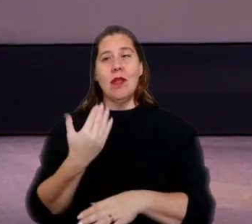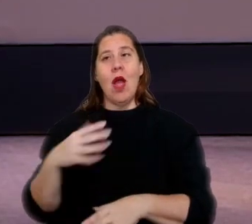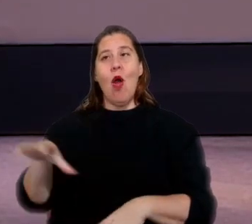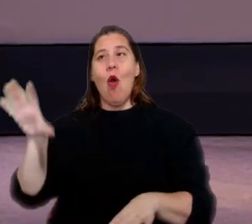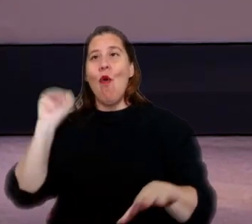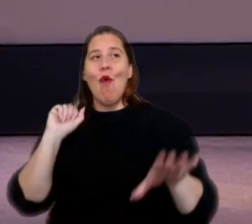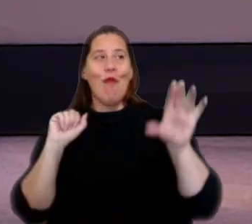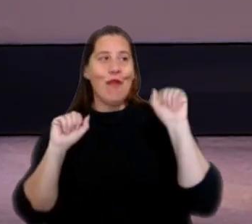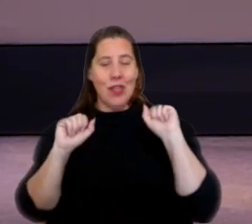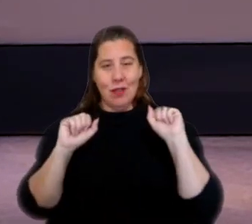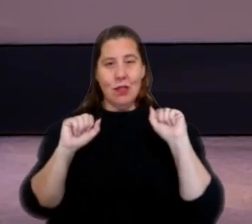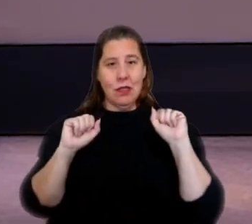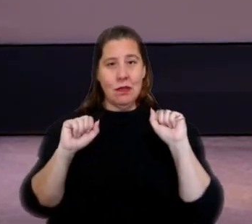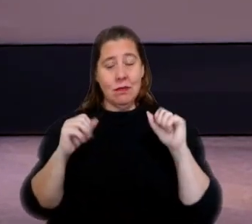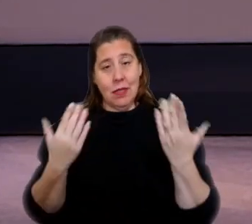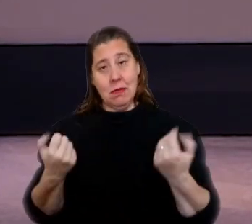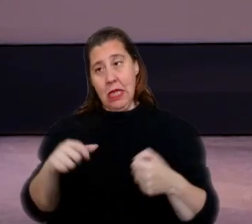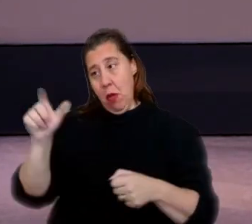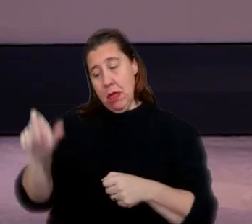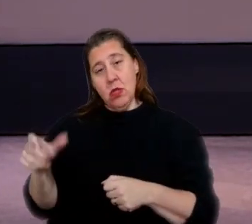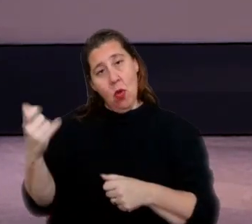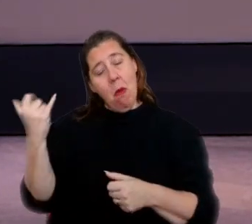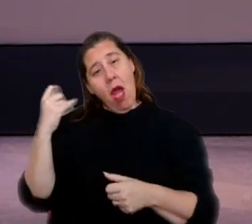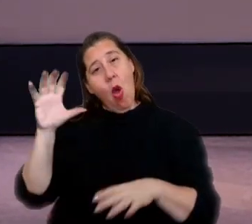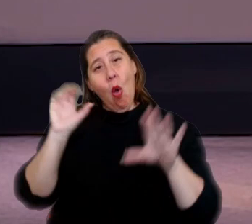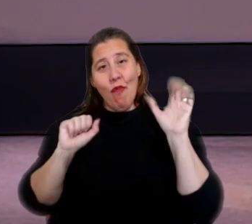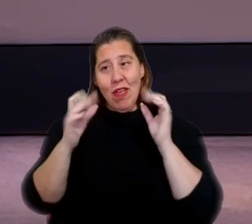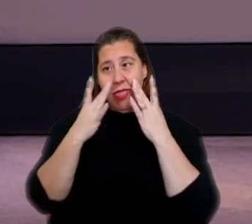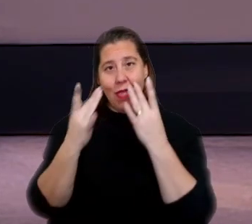outro. Porque para isso tudo precisa também ter alguém que consiga ouvir.